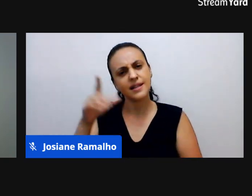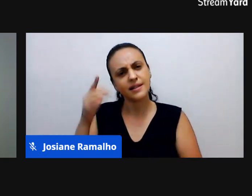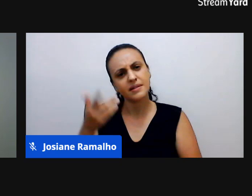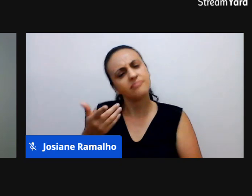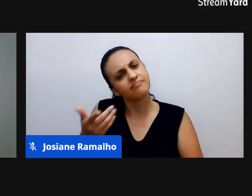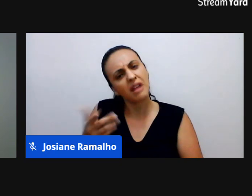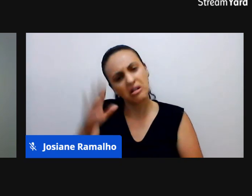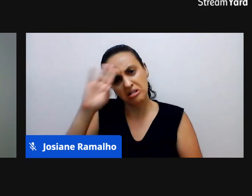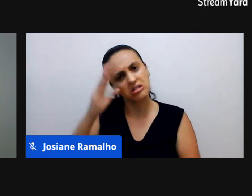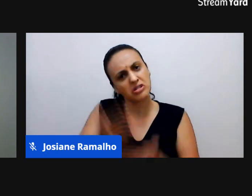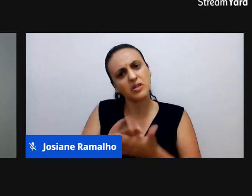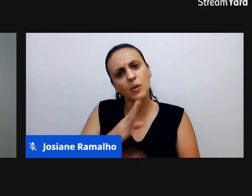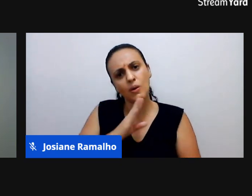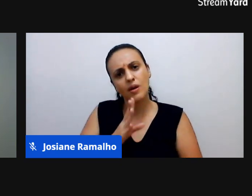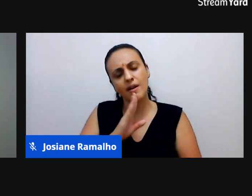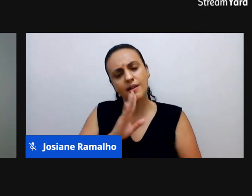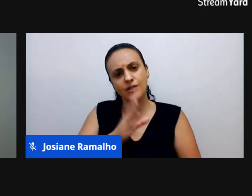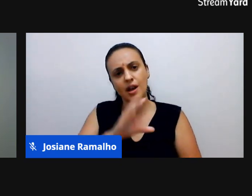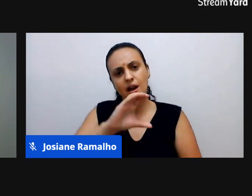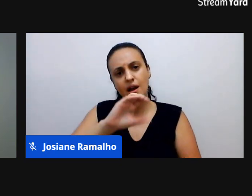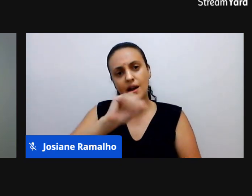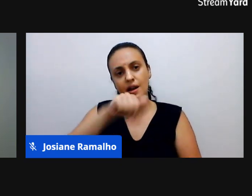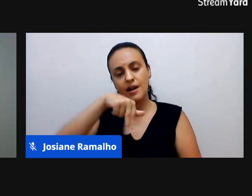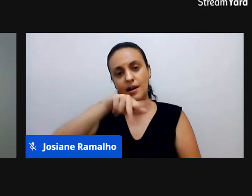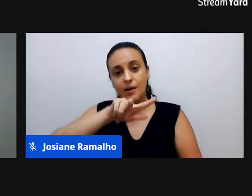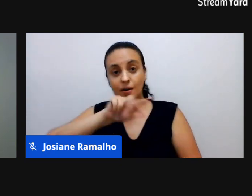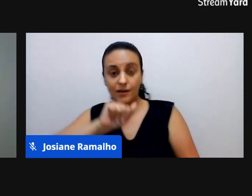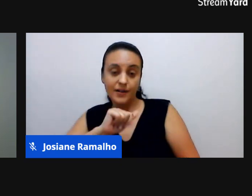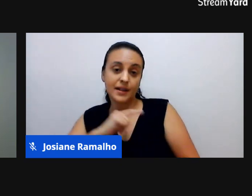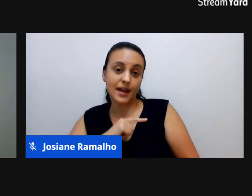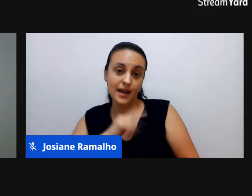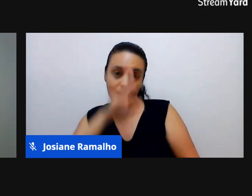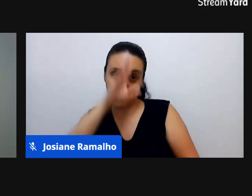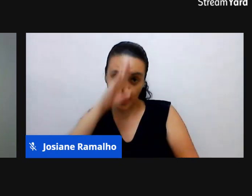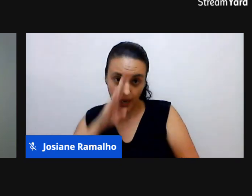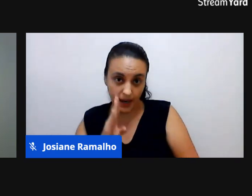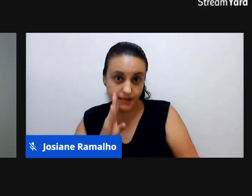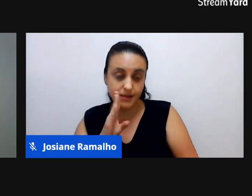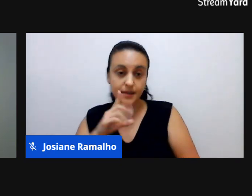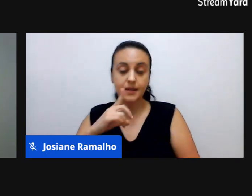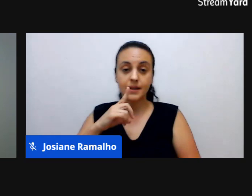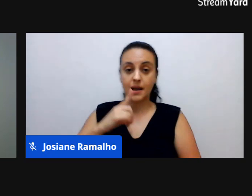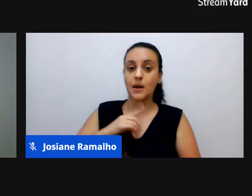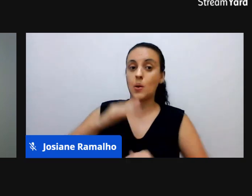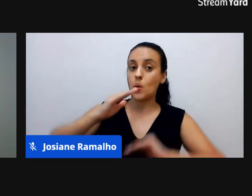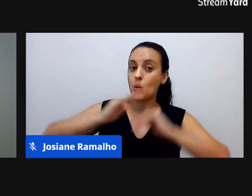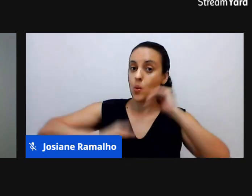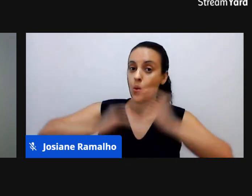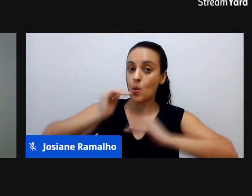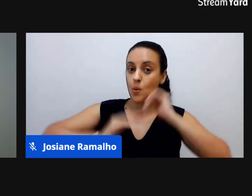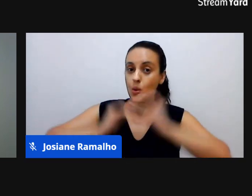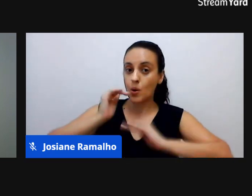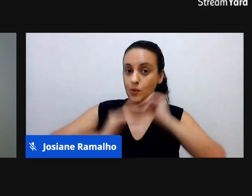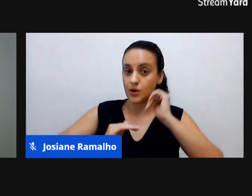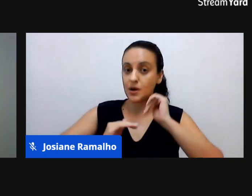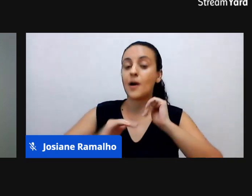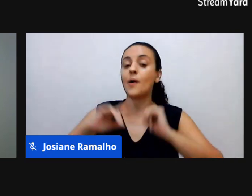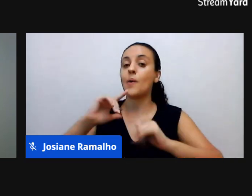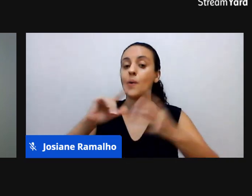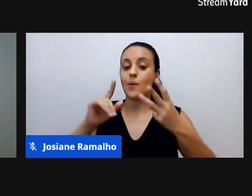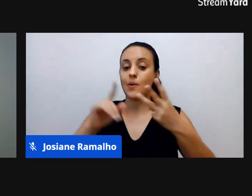tem algumas opções. Existe a opção grátis, existe a opção profissional, que é o Canva Pro, e a